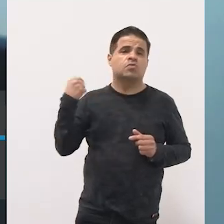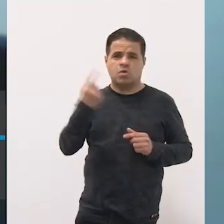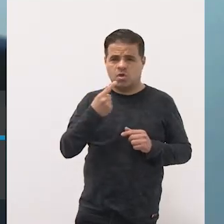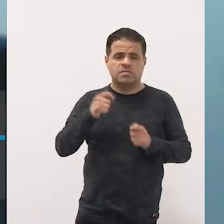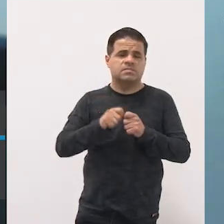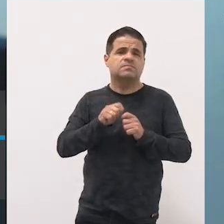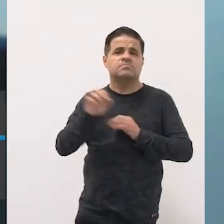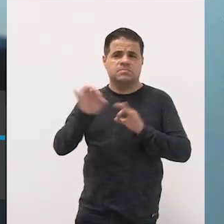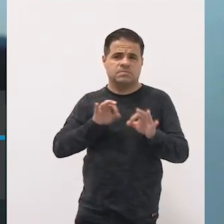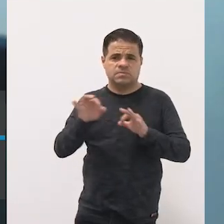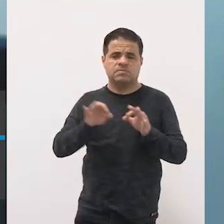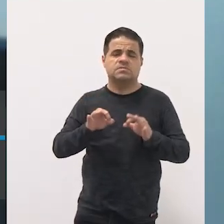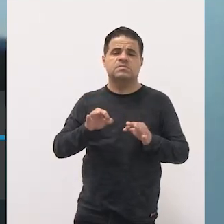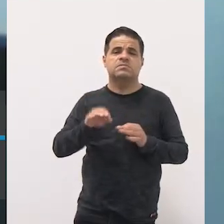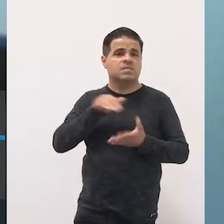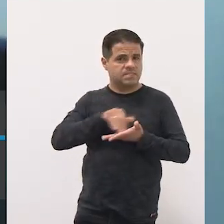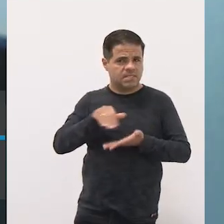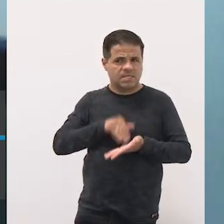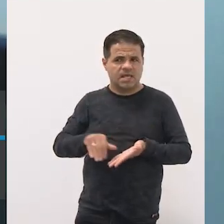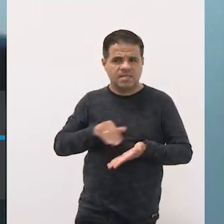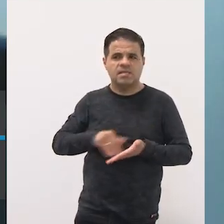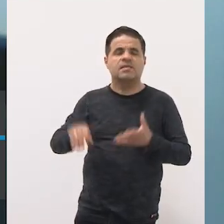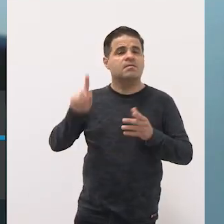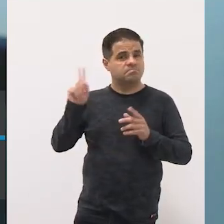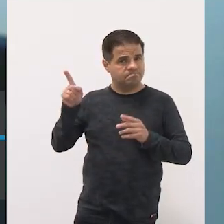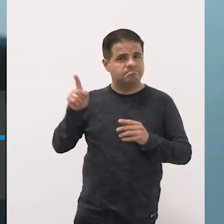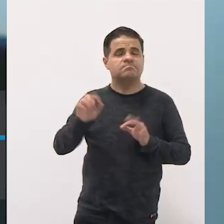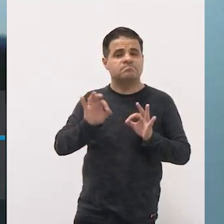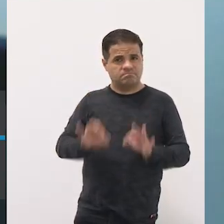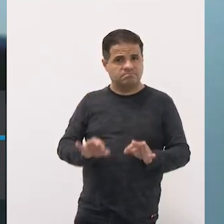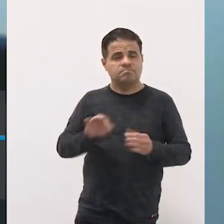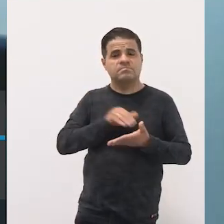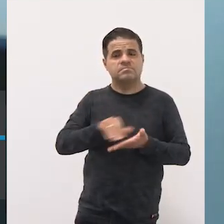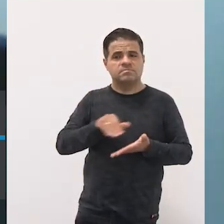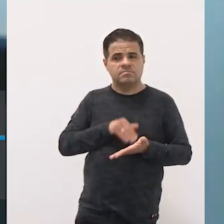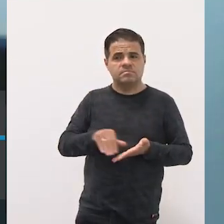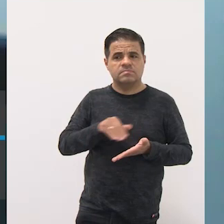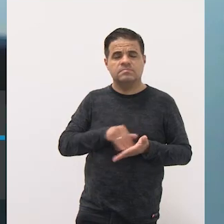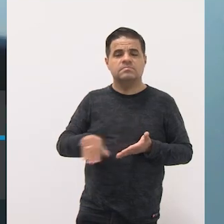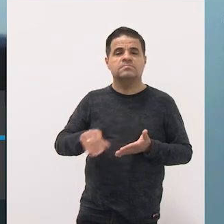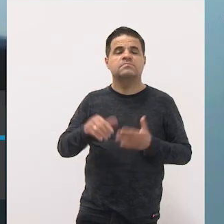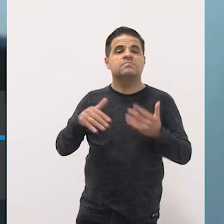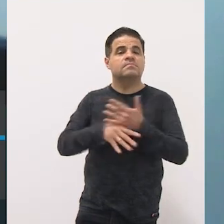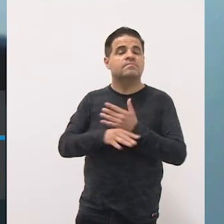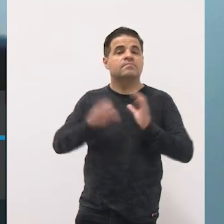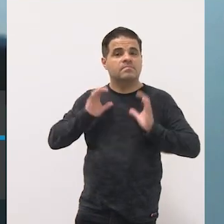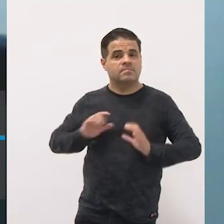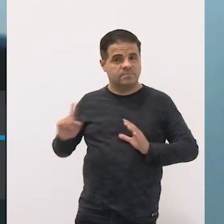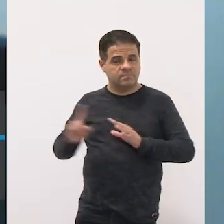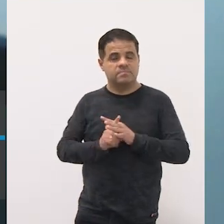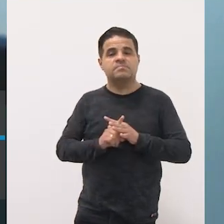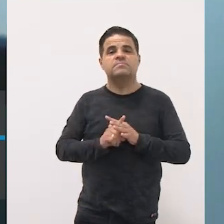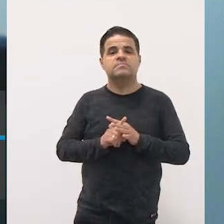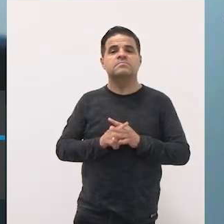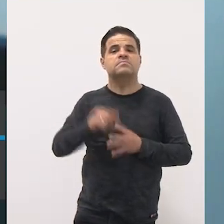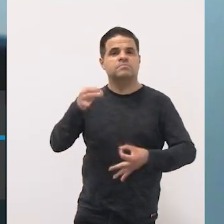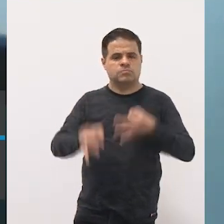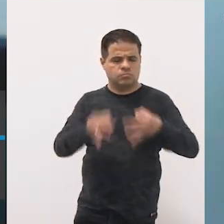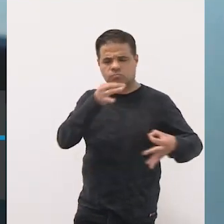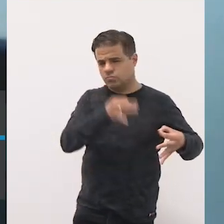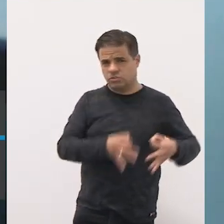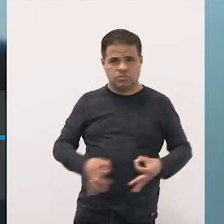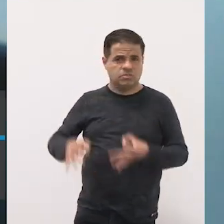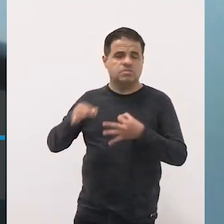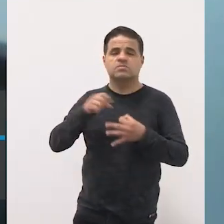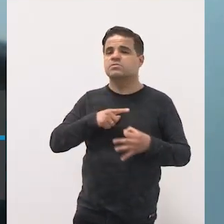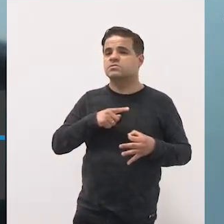fizemos na Secretaria da Cidadania, na Secretaria da Justiça, e